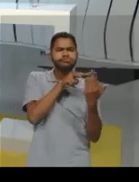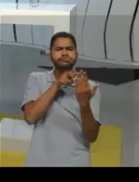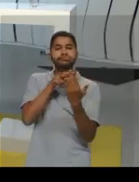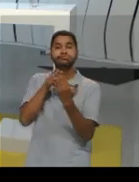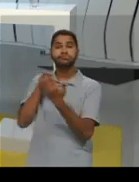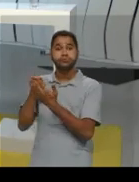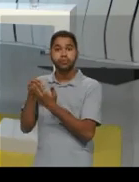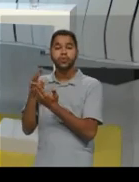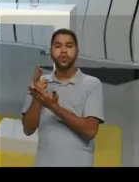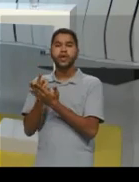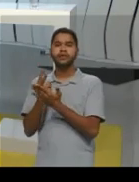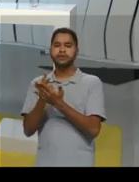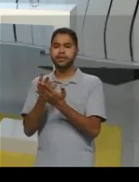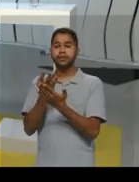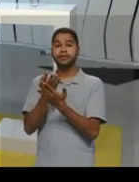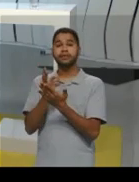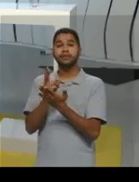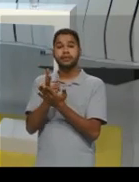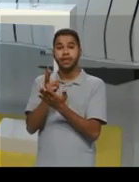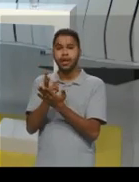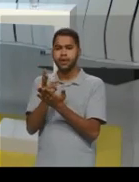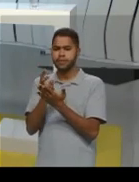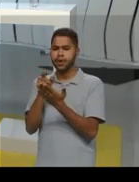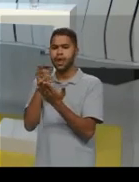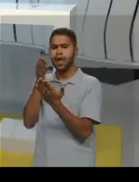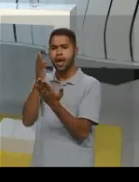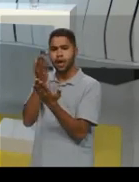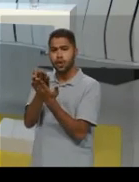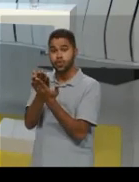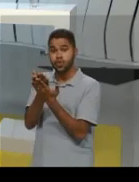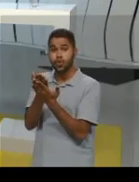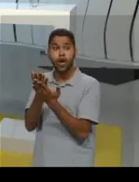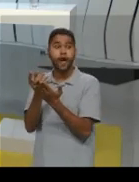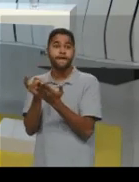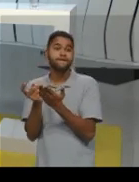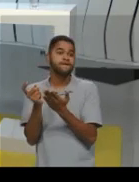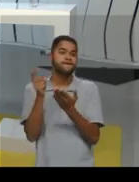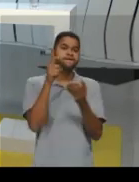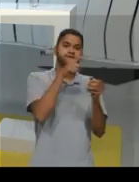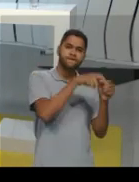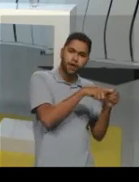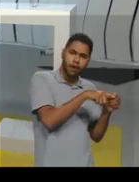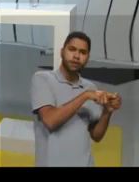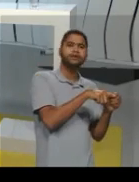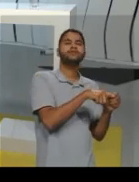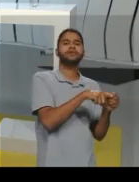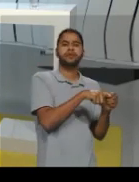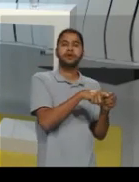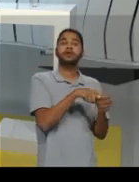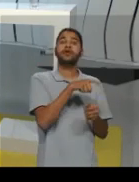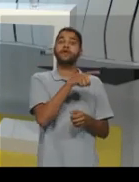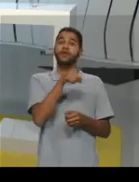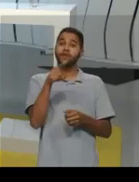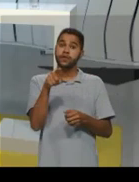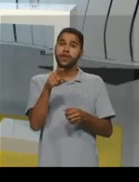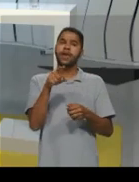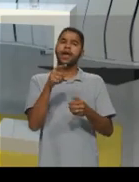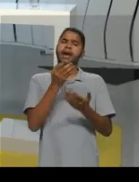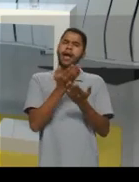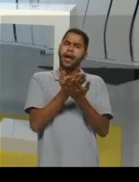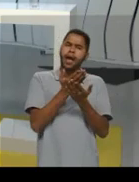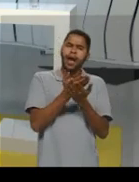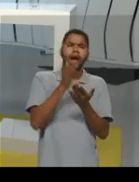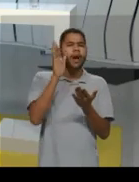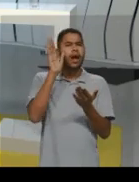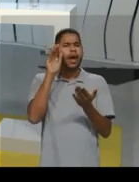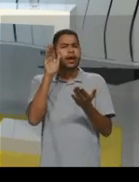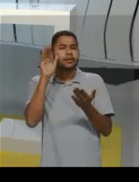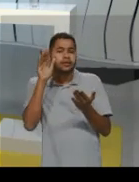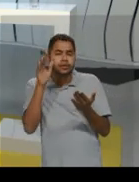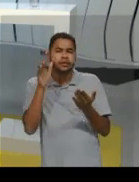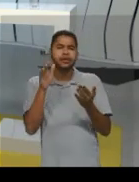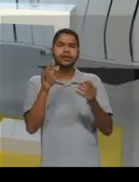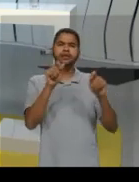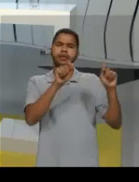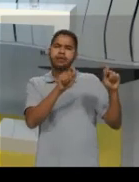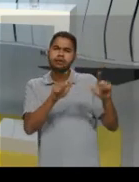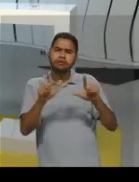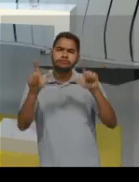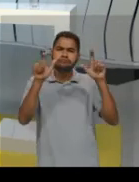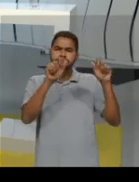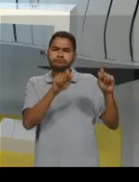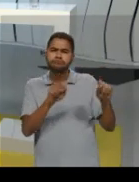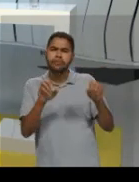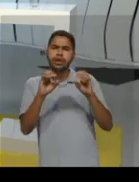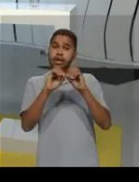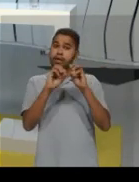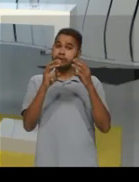vamos remeter a elas. Então, volte, assiste a aula, veja os slides, né? Pesquise sobre as classes